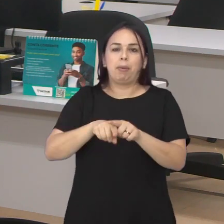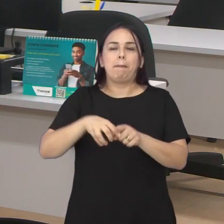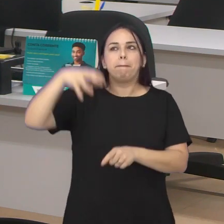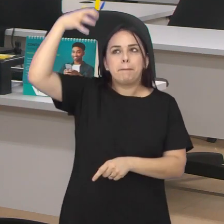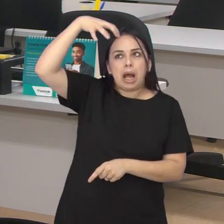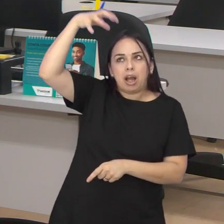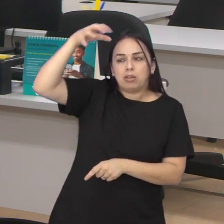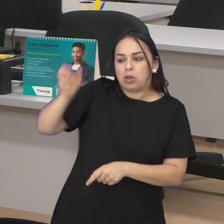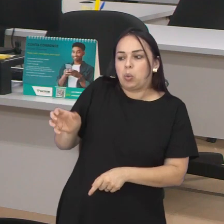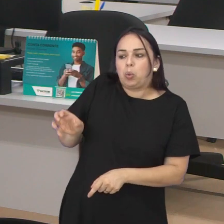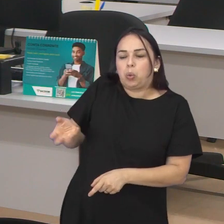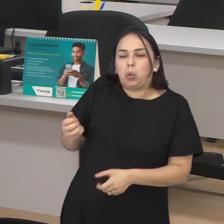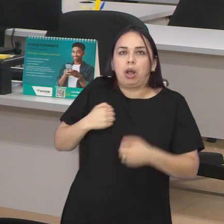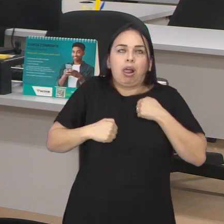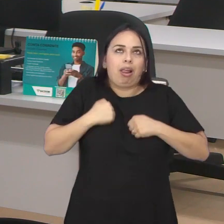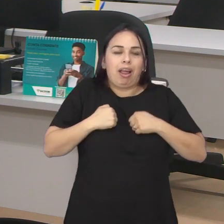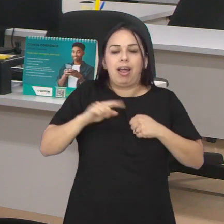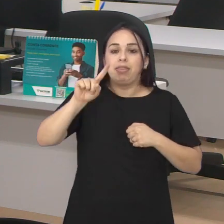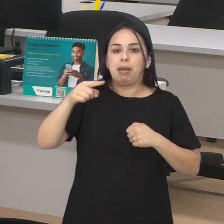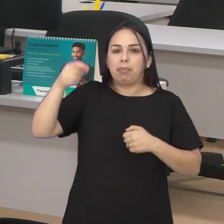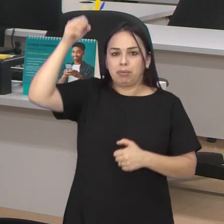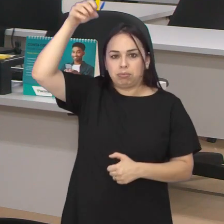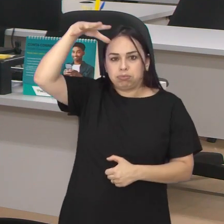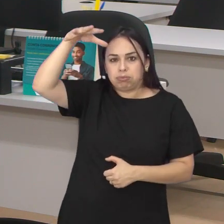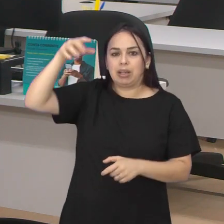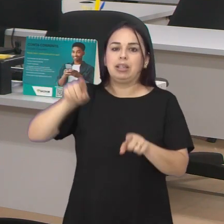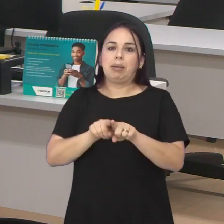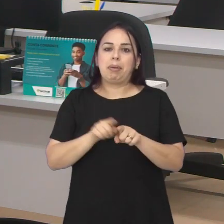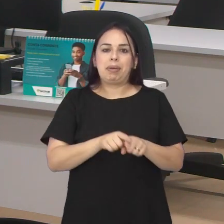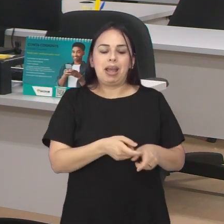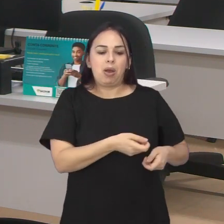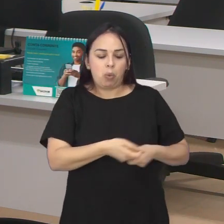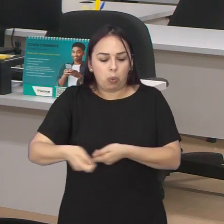o chuveiro para se ensaboar, não ficar lavando as calçadas, né?